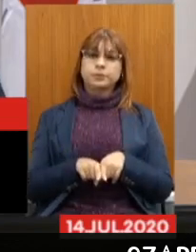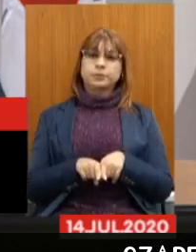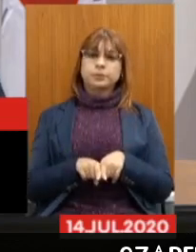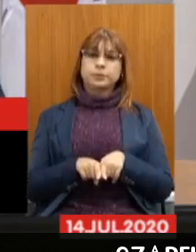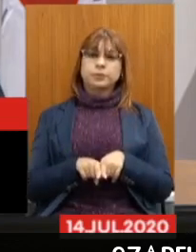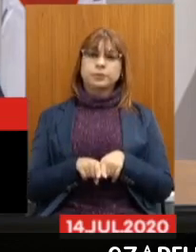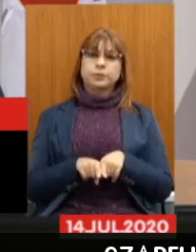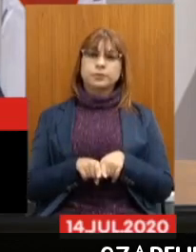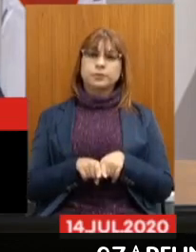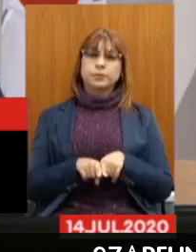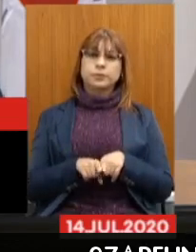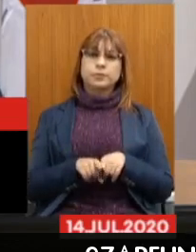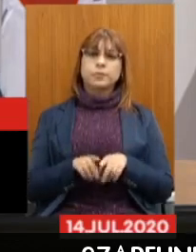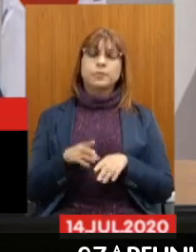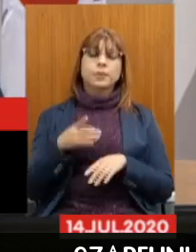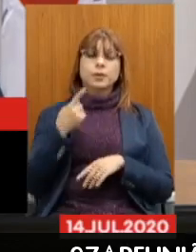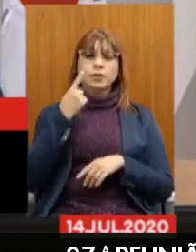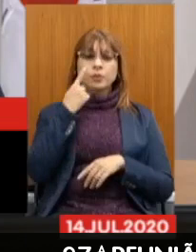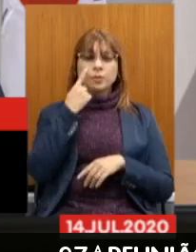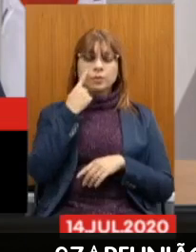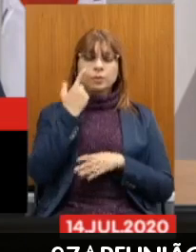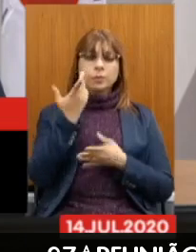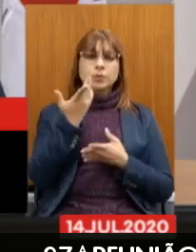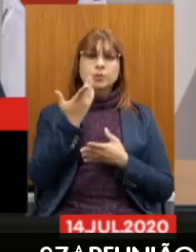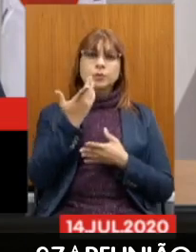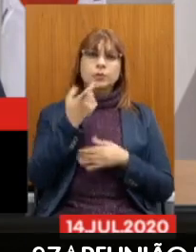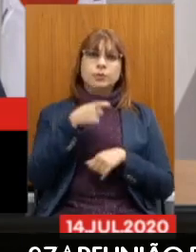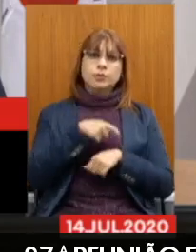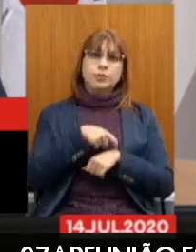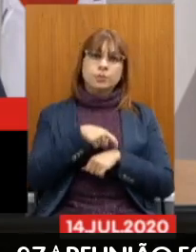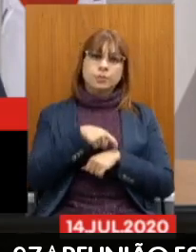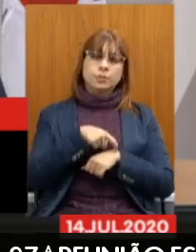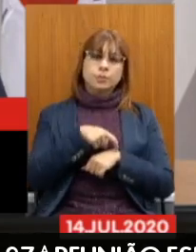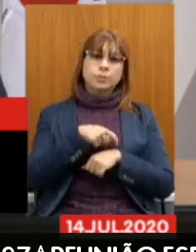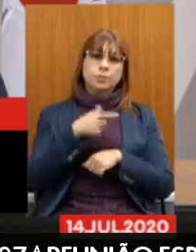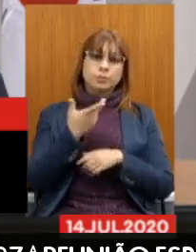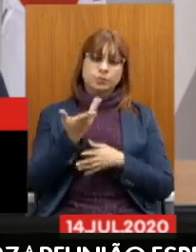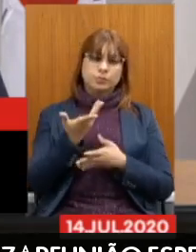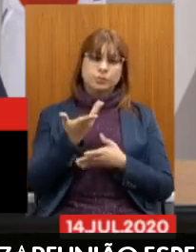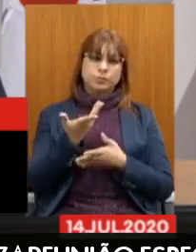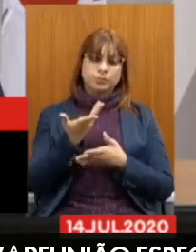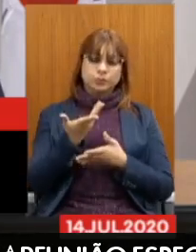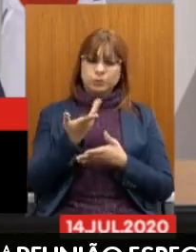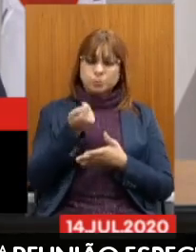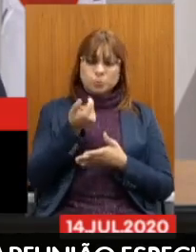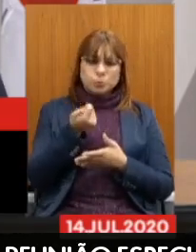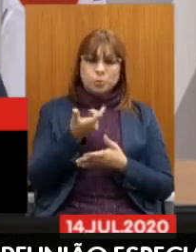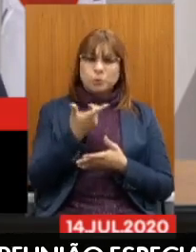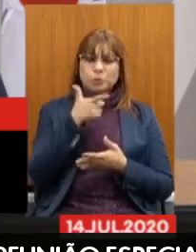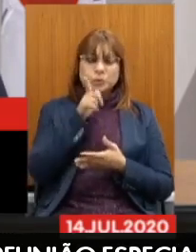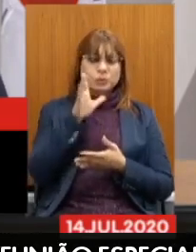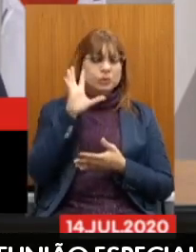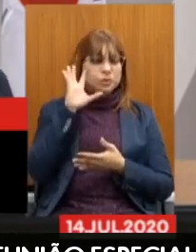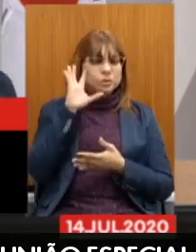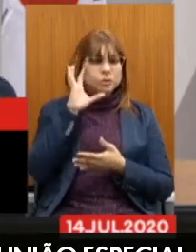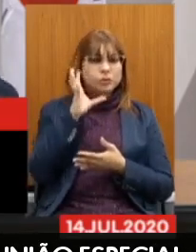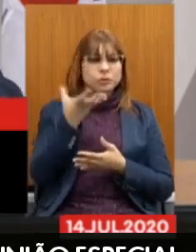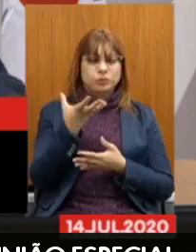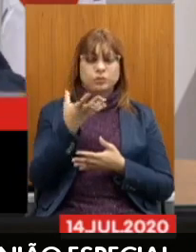para a exiguidade do tempo em a gente tomar uma decisão tão importante como essa.